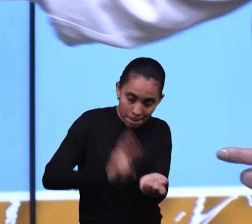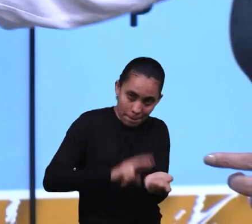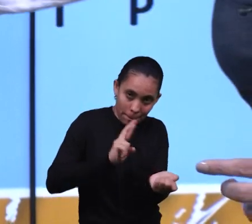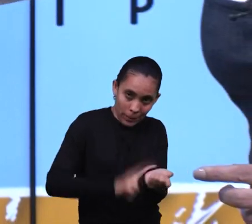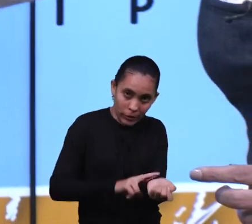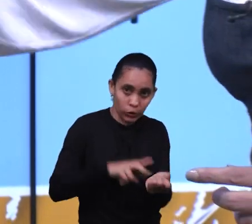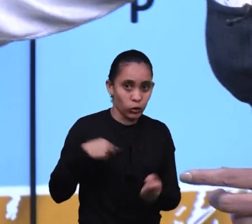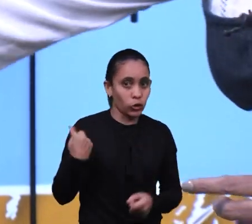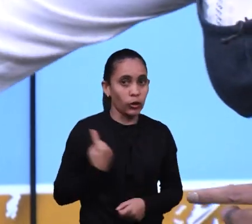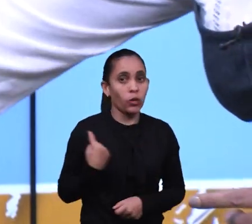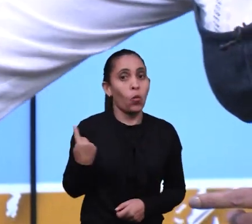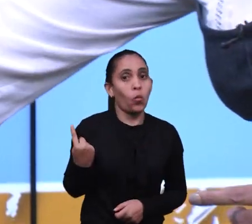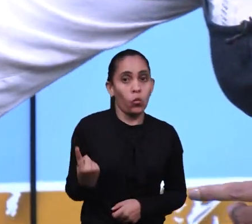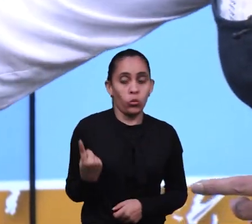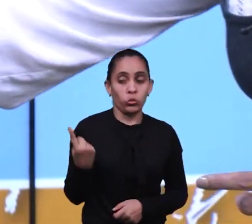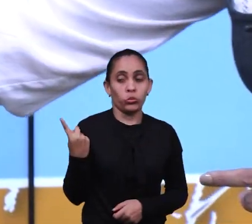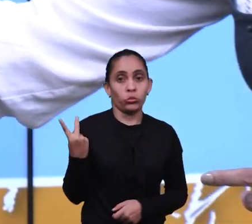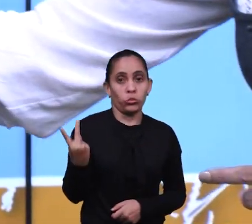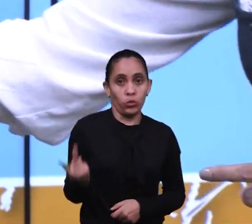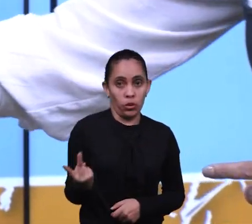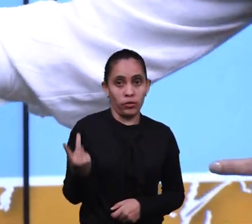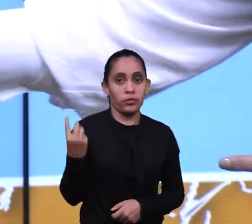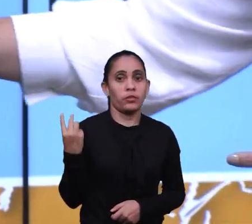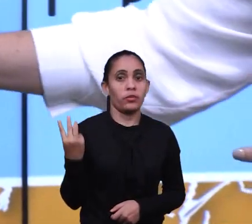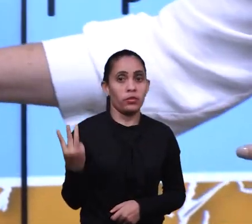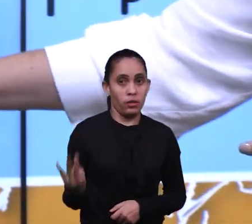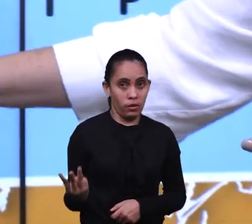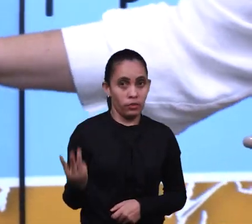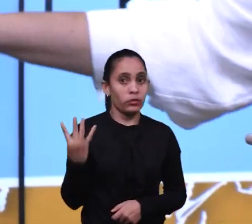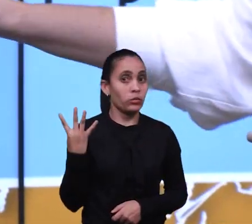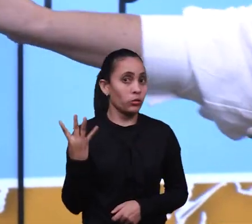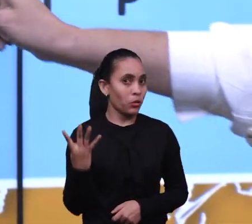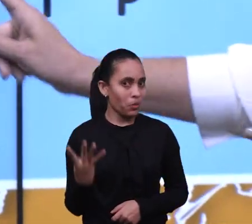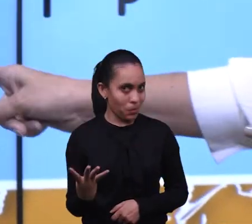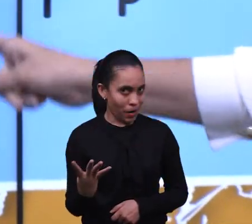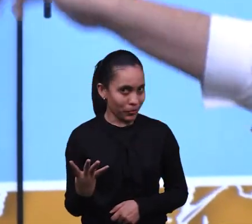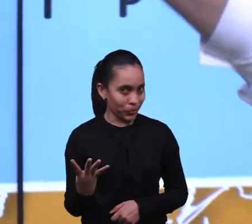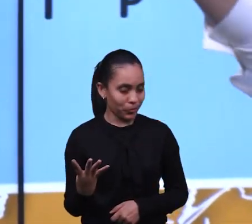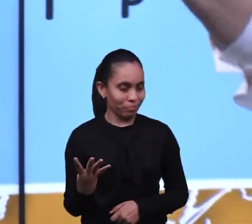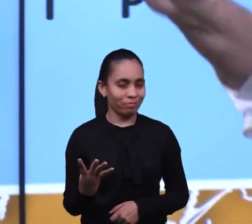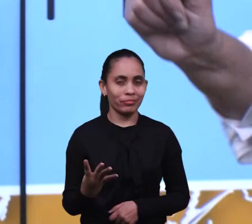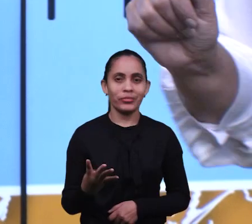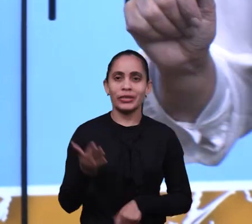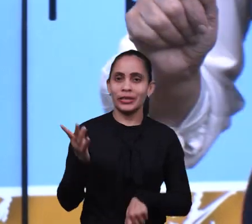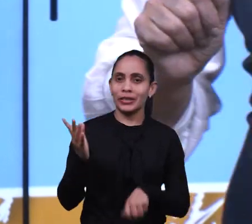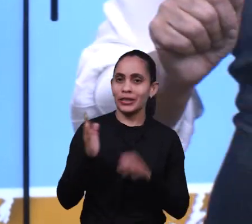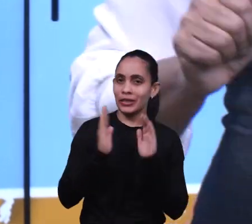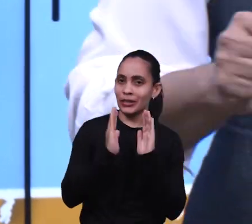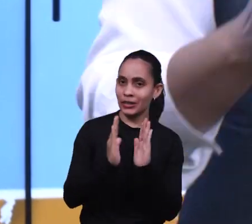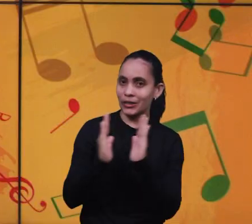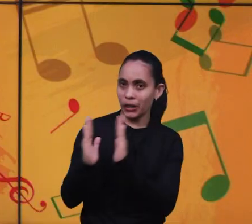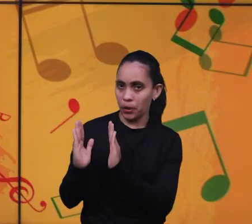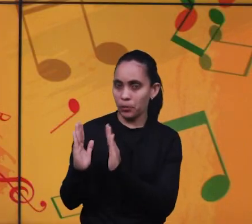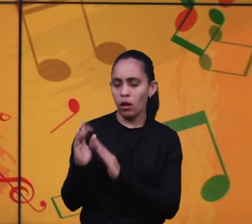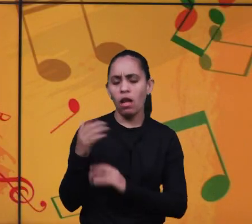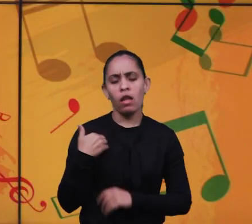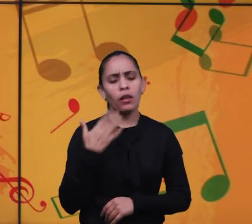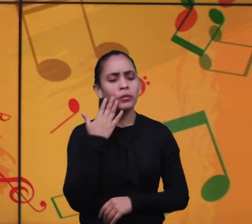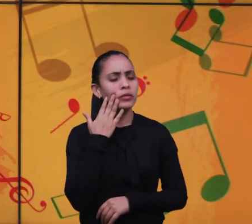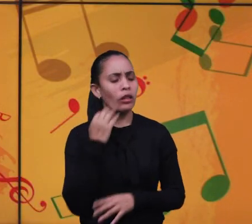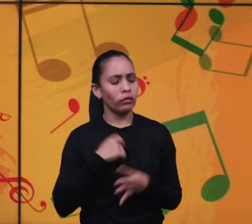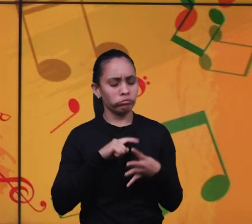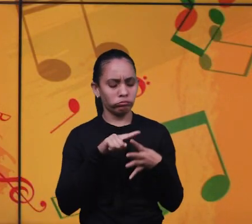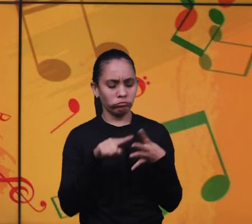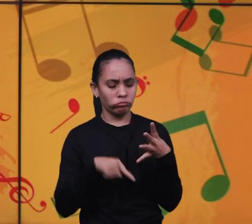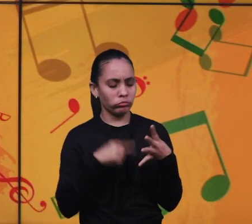batida, nós vamos ter 1, 2, 3, 4 tempos. Eu sei